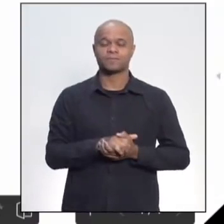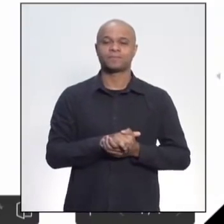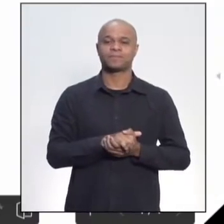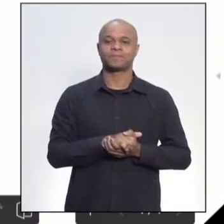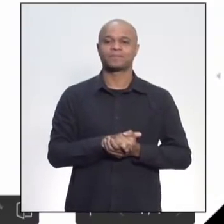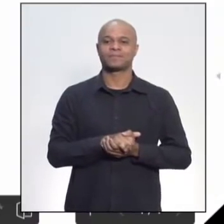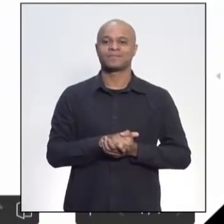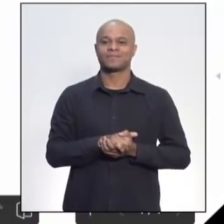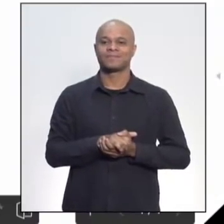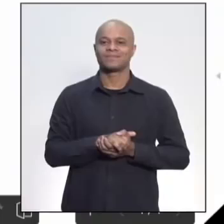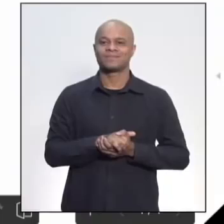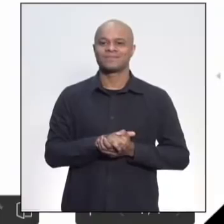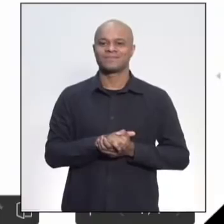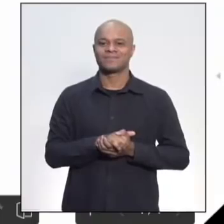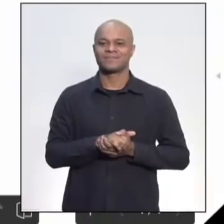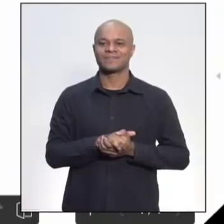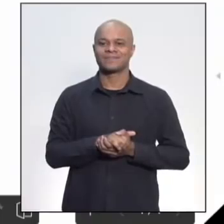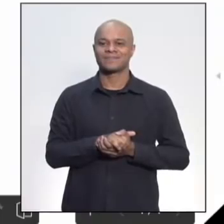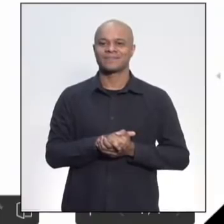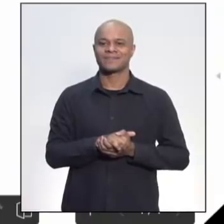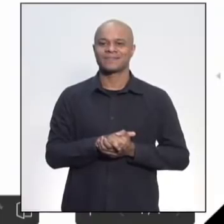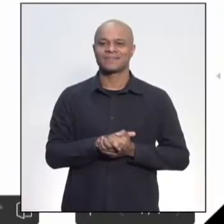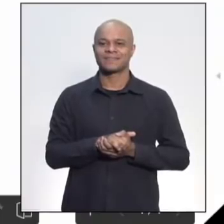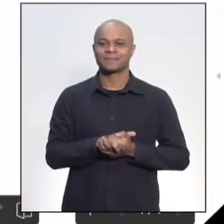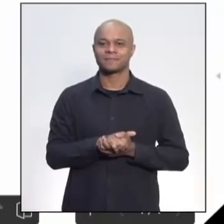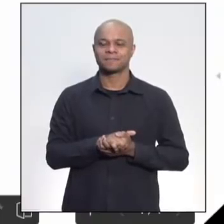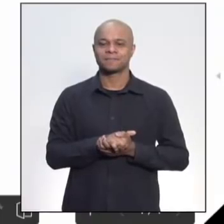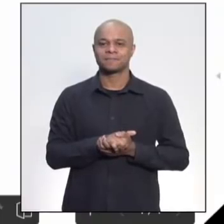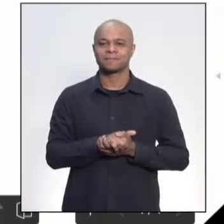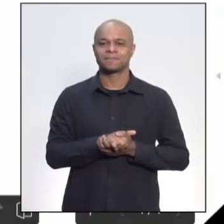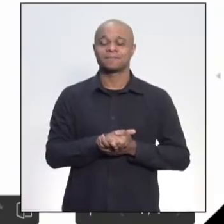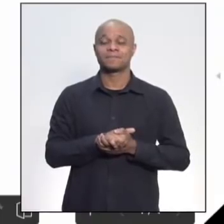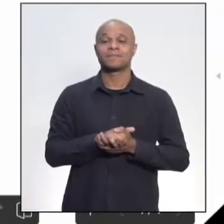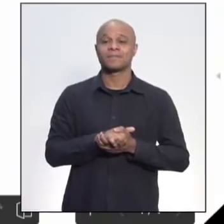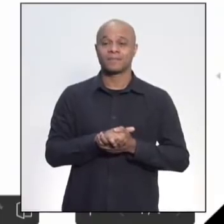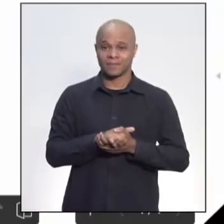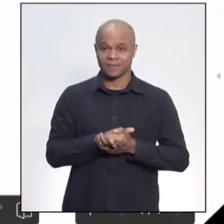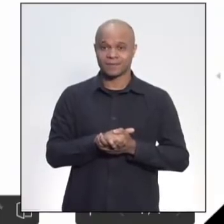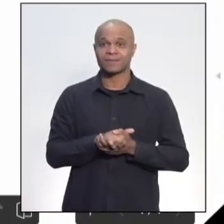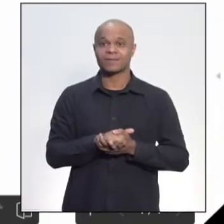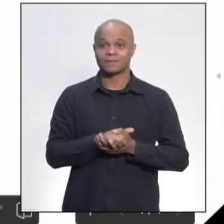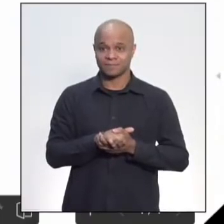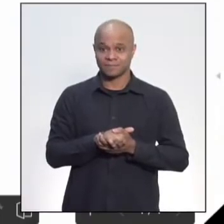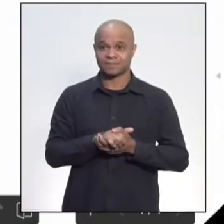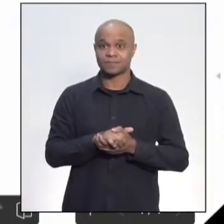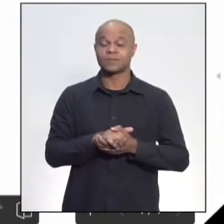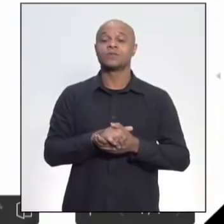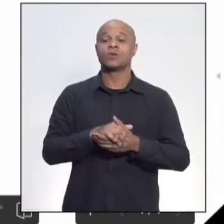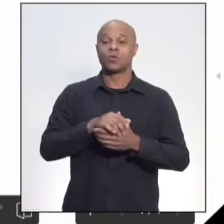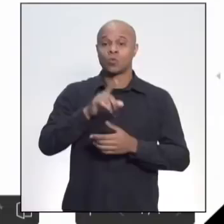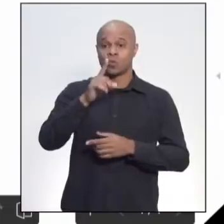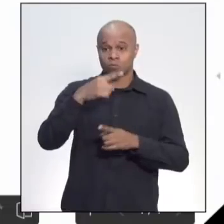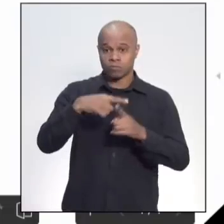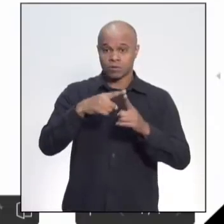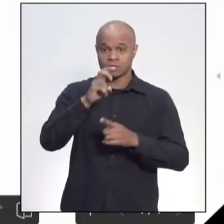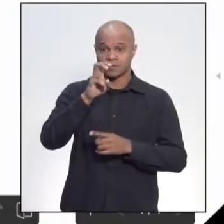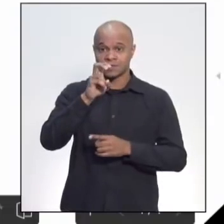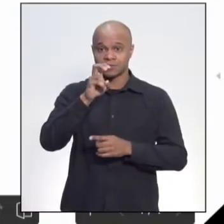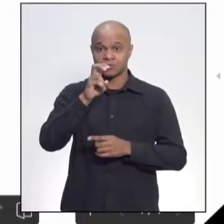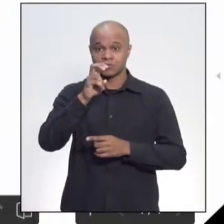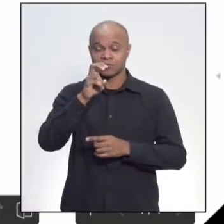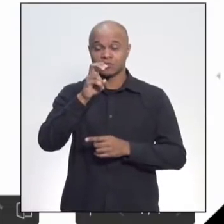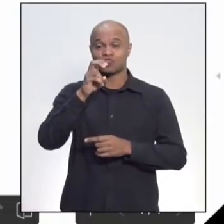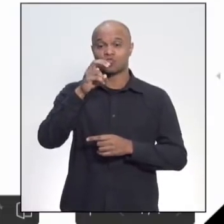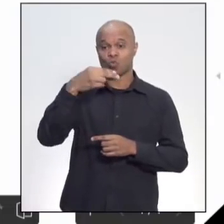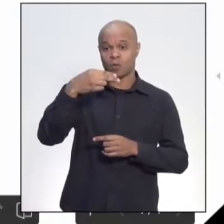7 por 5. Na tabuada do 5 tem o número 7? Não, mas tem o número 5. Então, 1 vezes 5